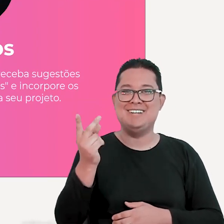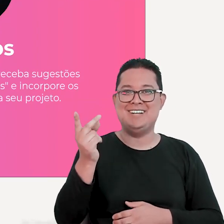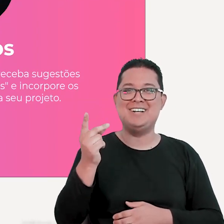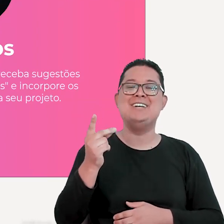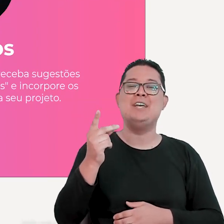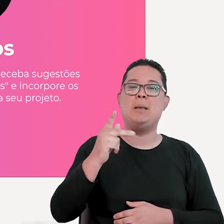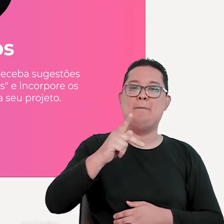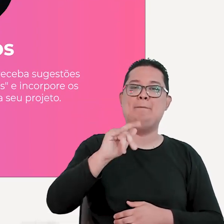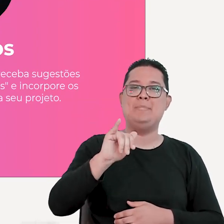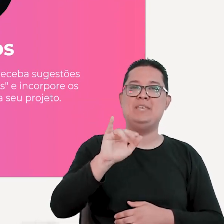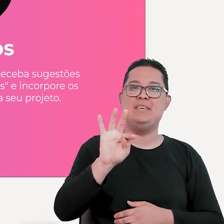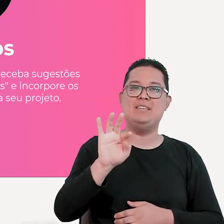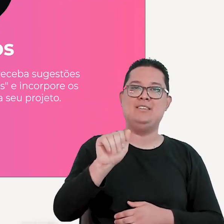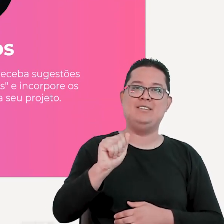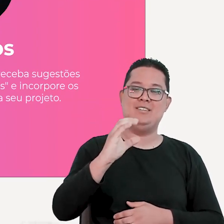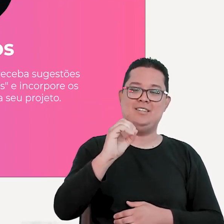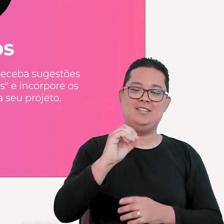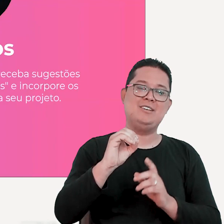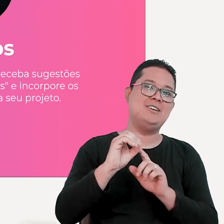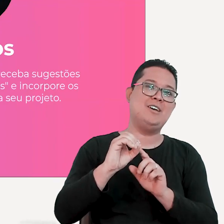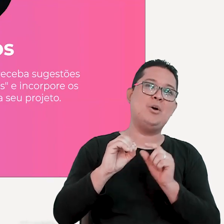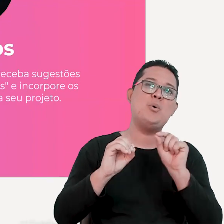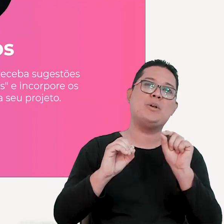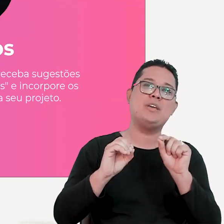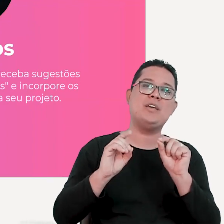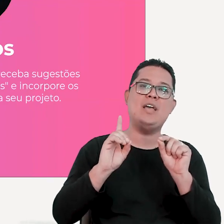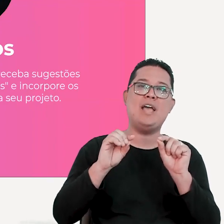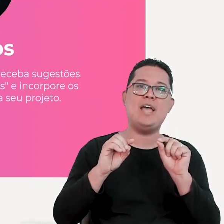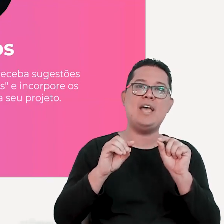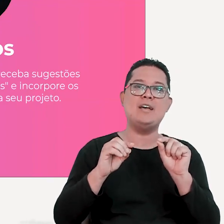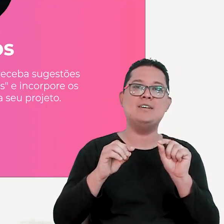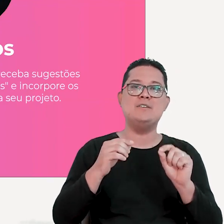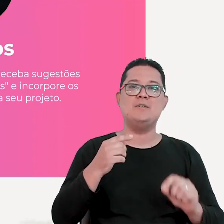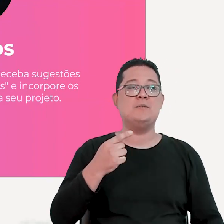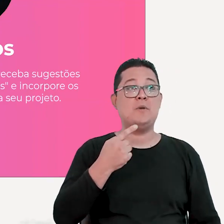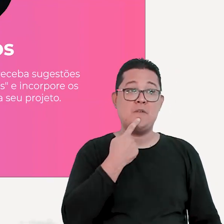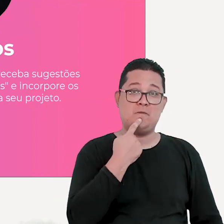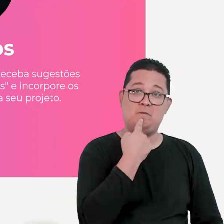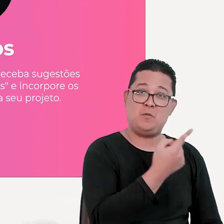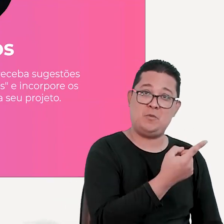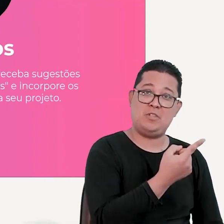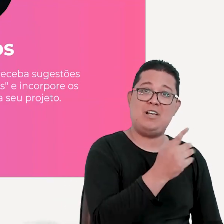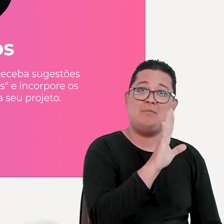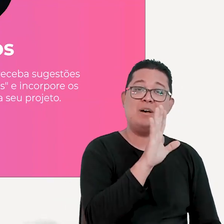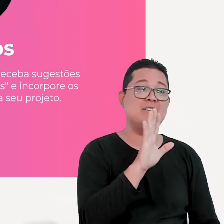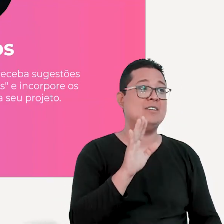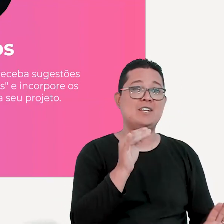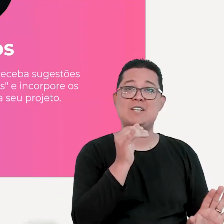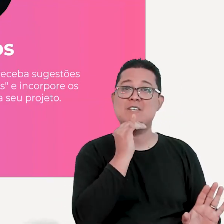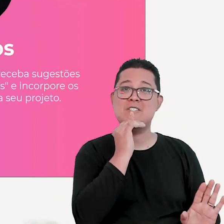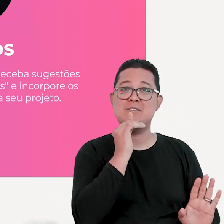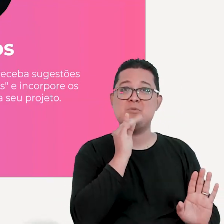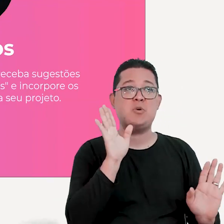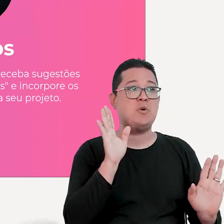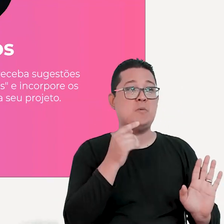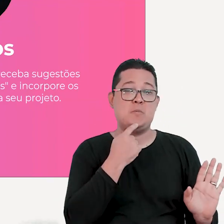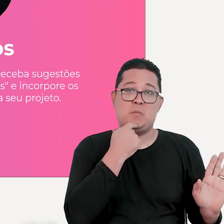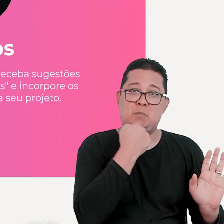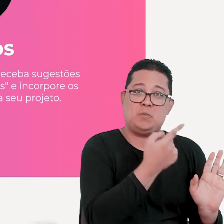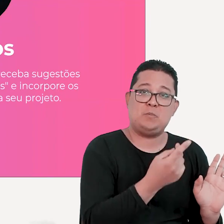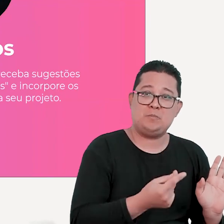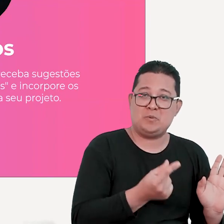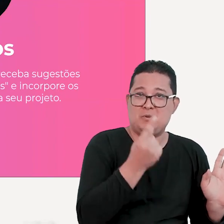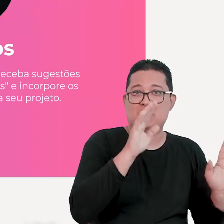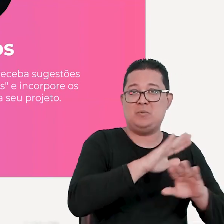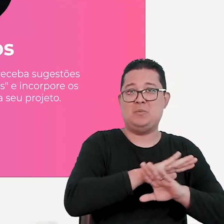né? A gente costuma falar, quem é da área de UX Writing, que todo mundo sabe escrever. Pelo menos todo mundo que trabalha